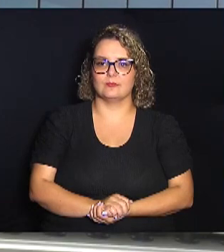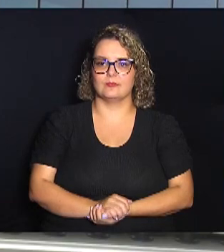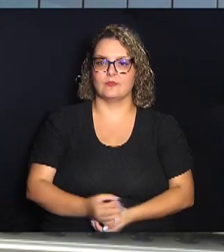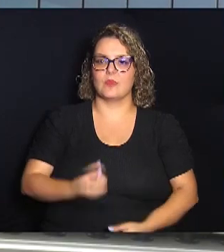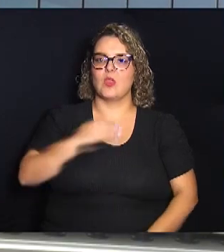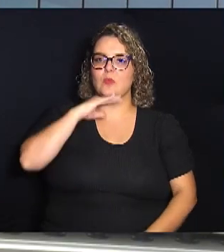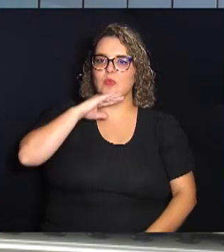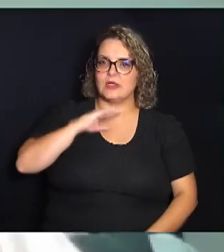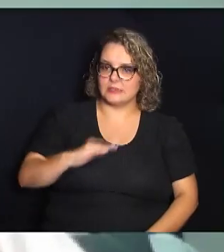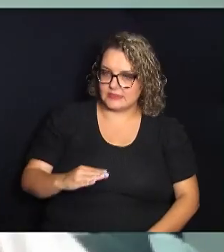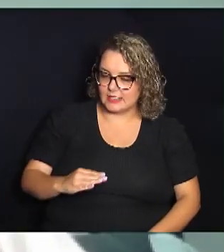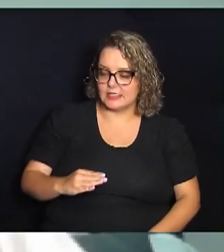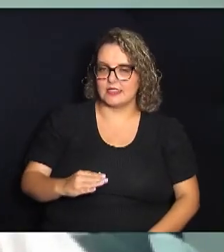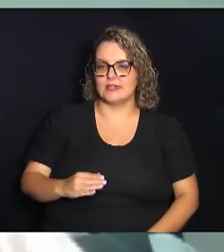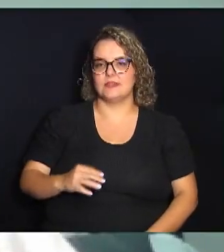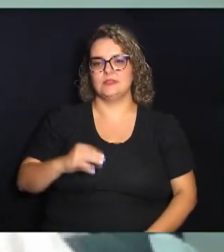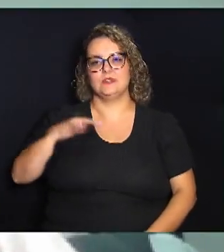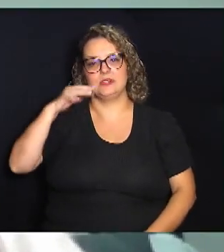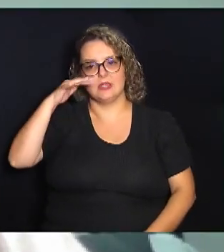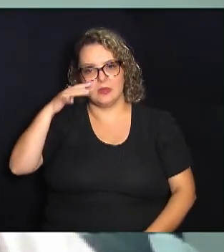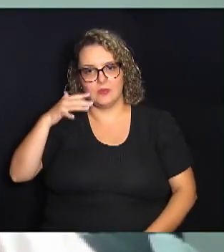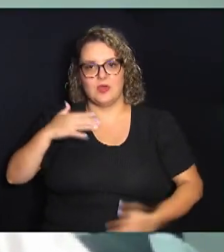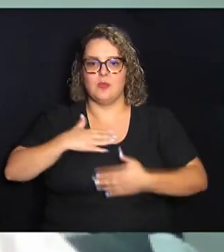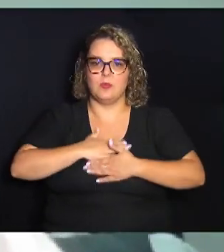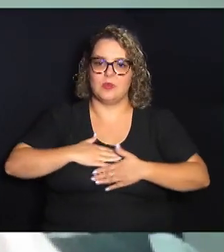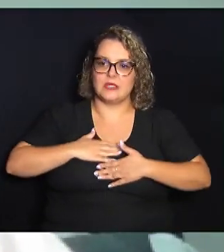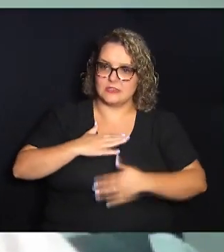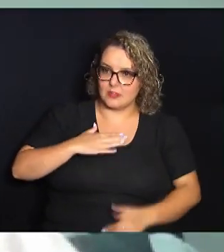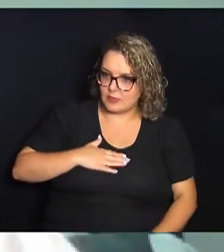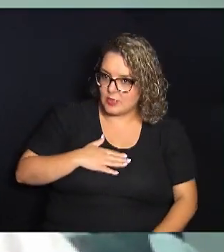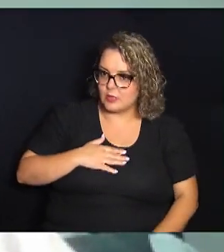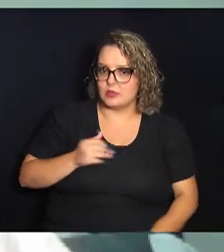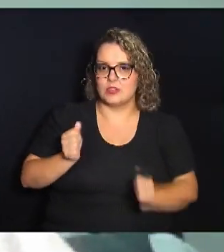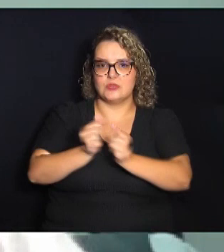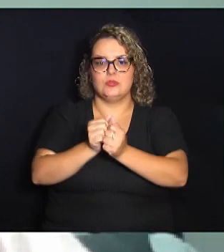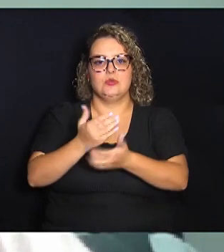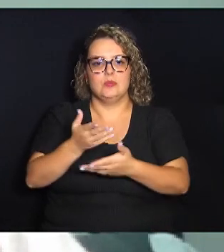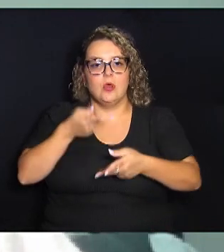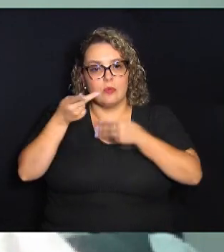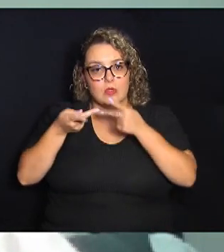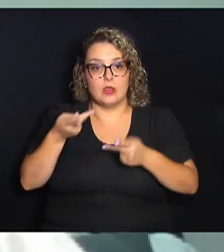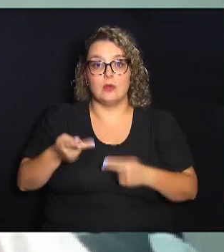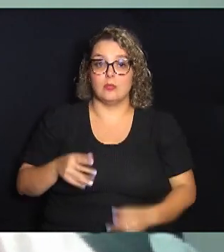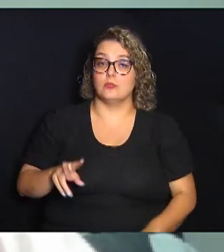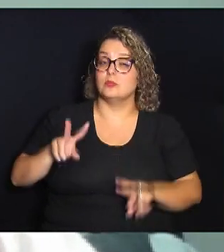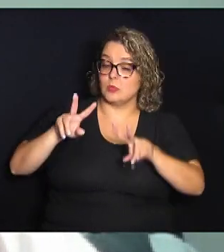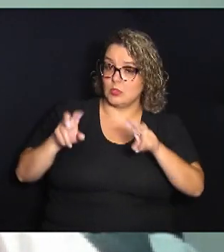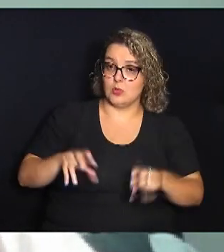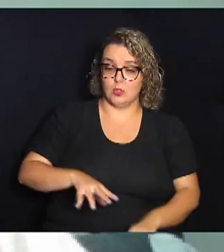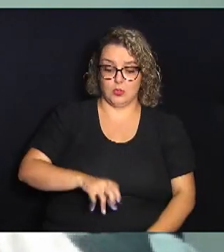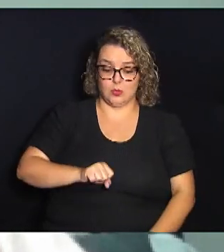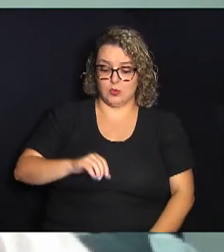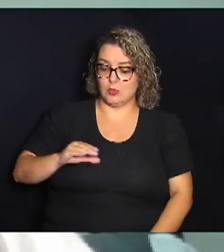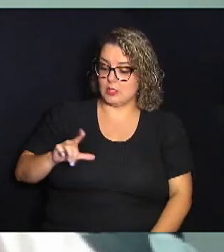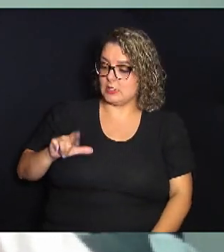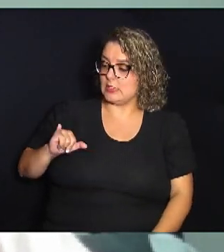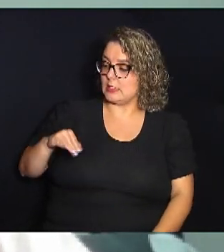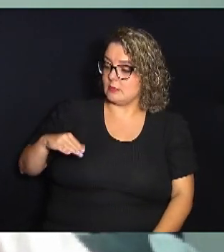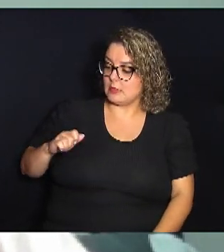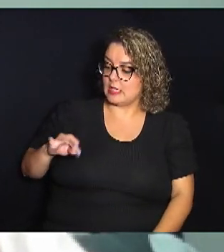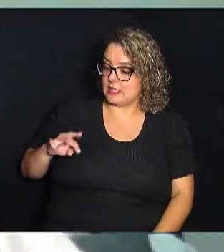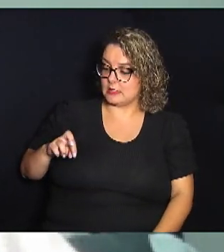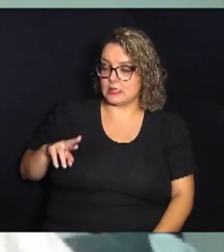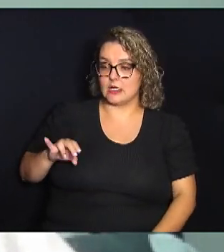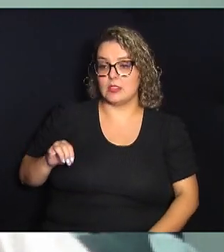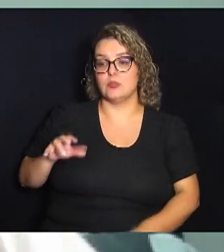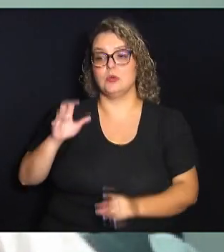Meu para estar aqui com vocês e falar de um tema tão relevante quanto a menopausa, o climatério, que impacta na saúde